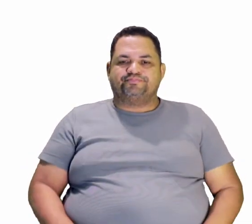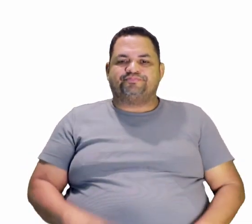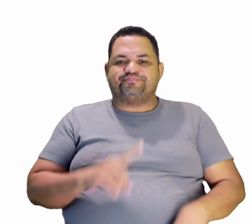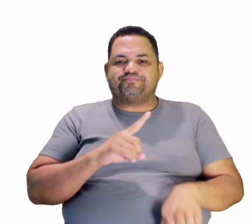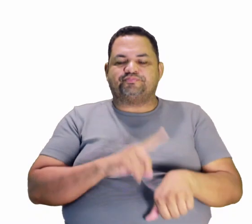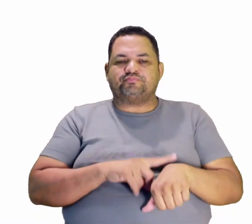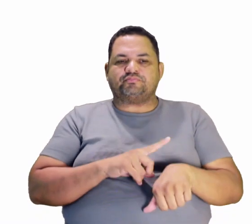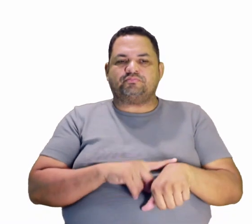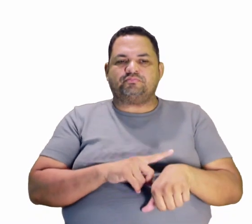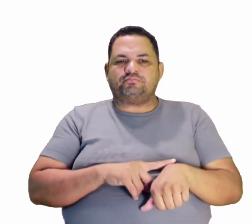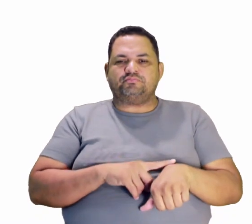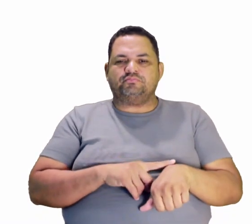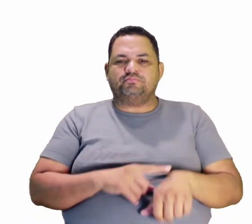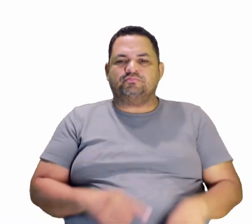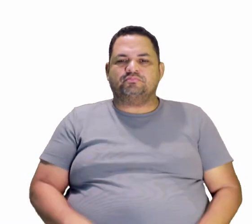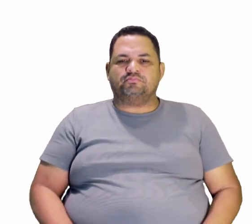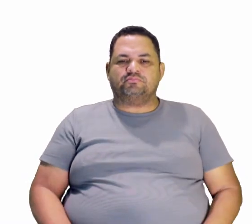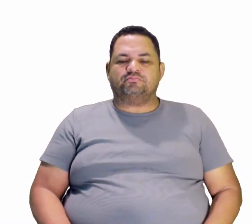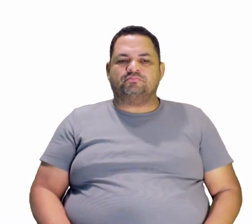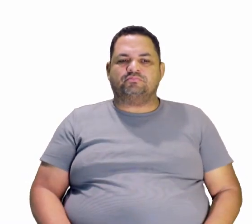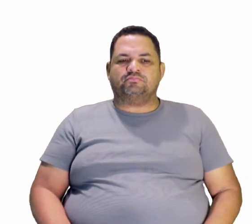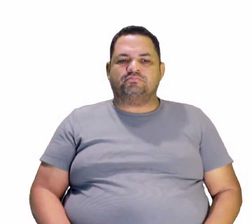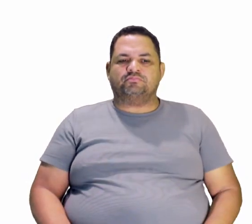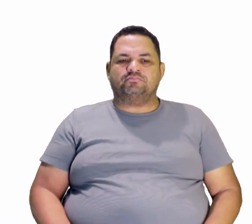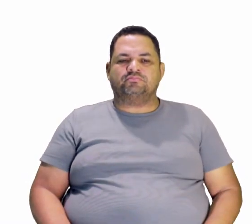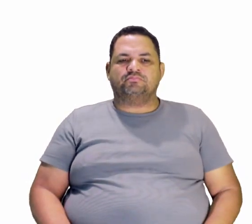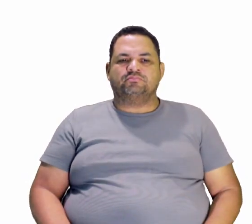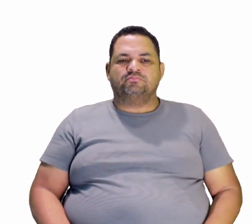né? Nós temos aqui, olha,